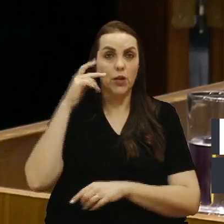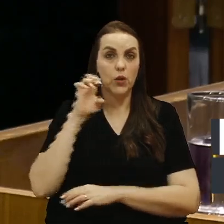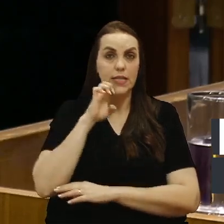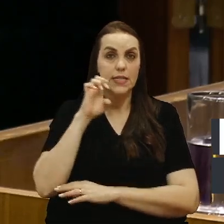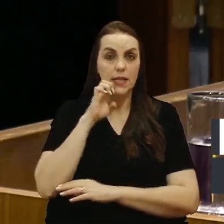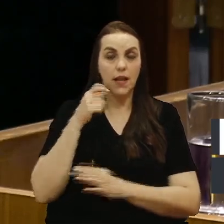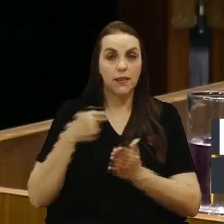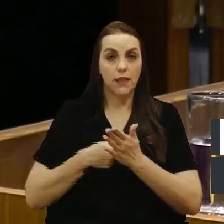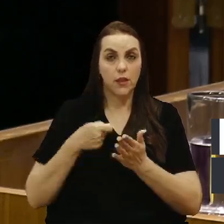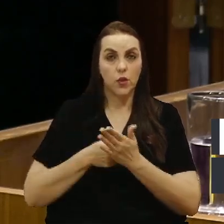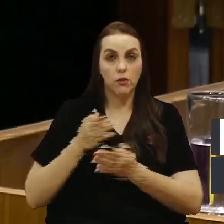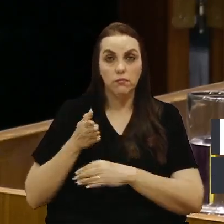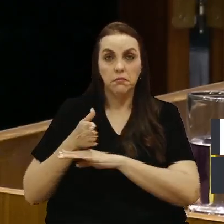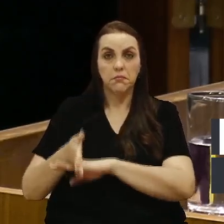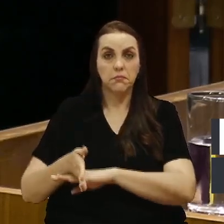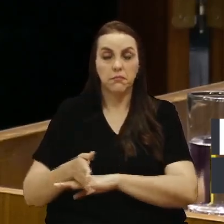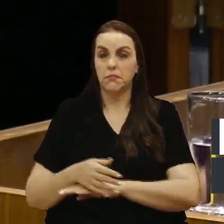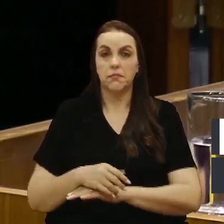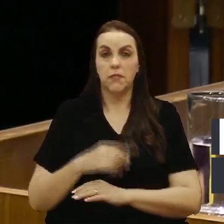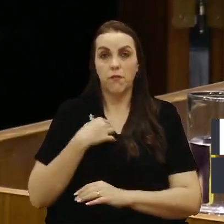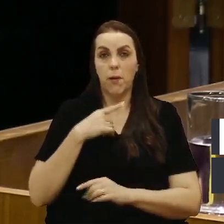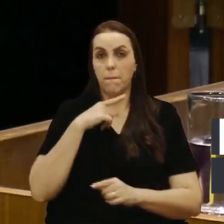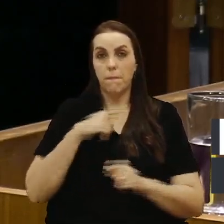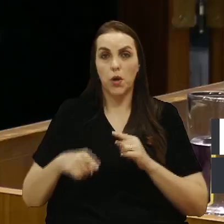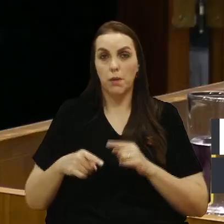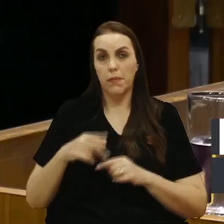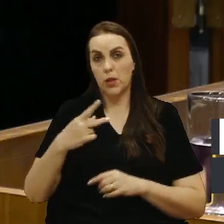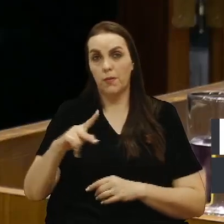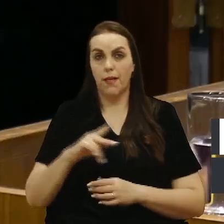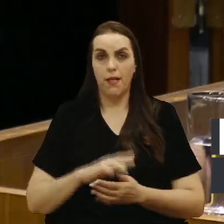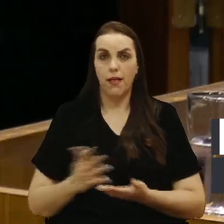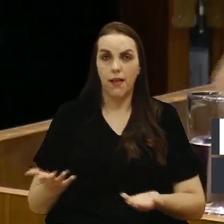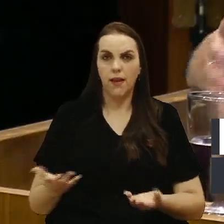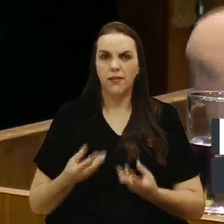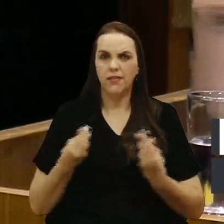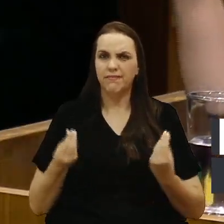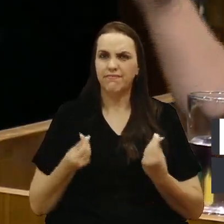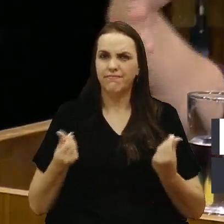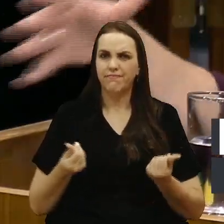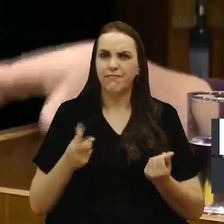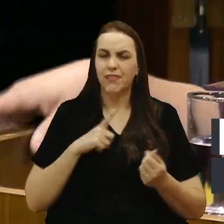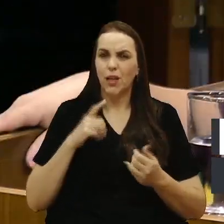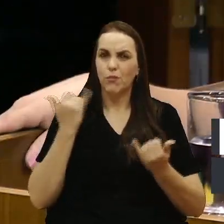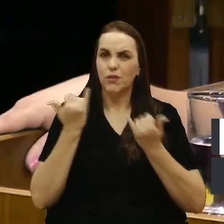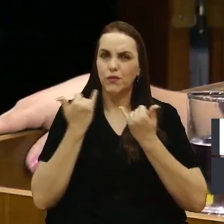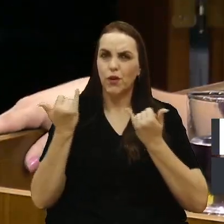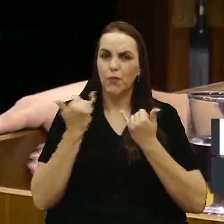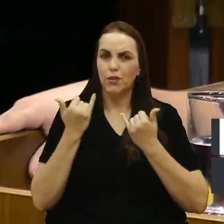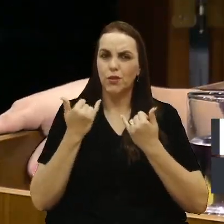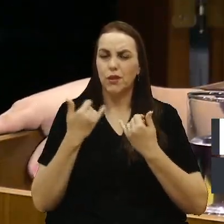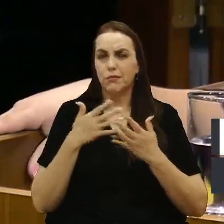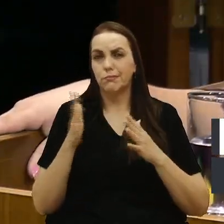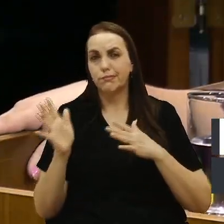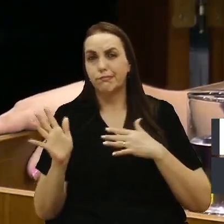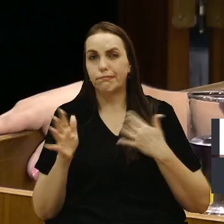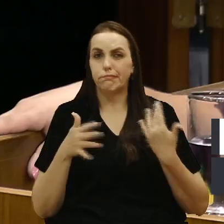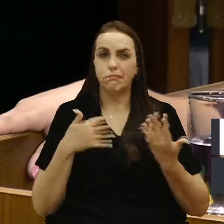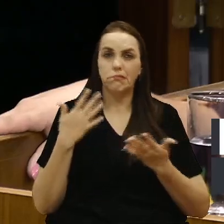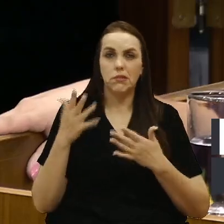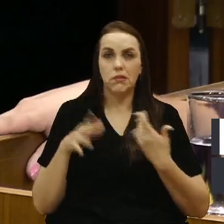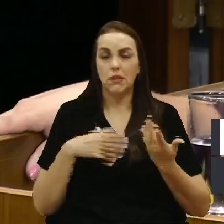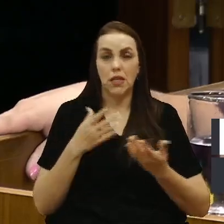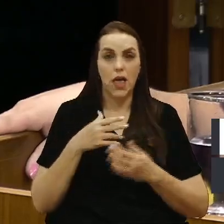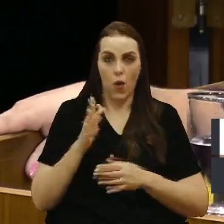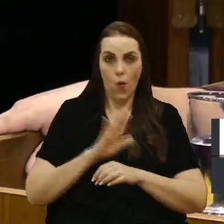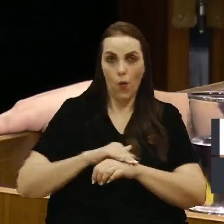entrar lá naquele ambiente, parece que lhe foi negado. A gente tem umas informações soltas. E eu conversei com o segurança que